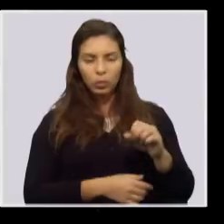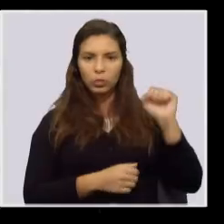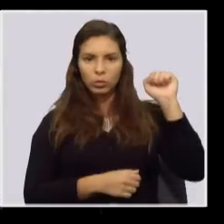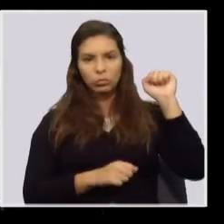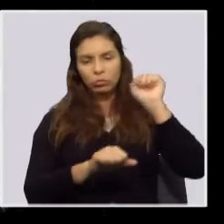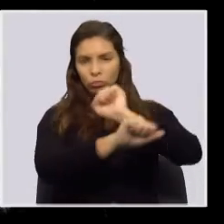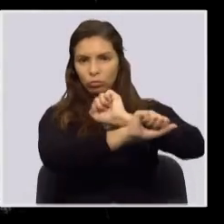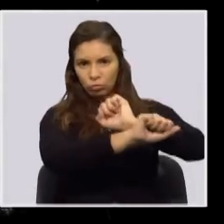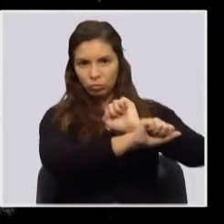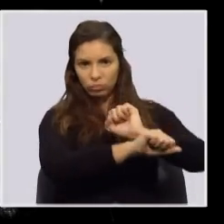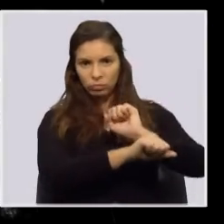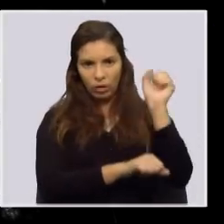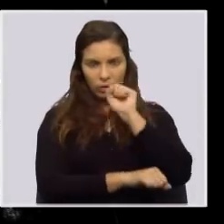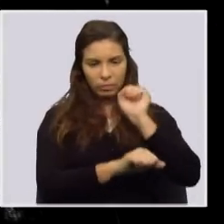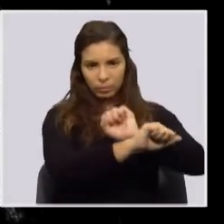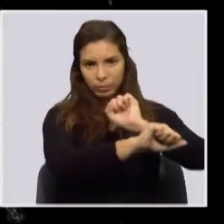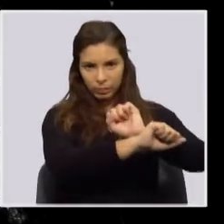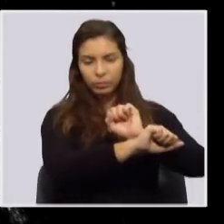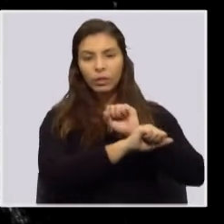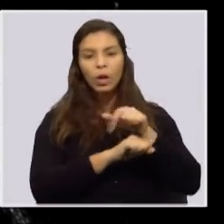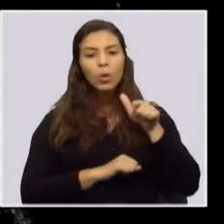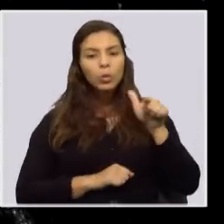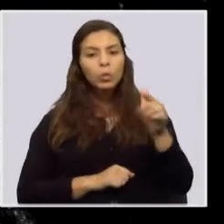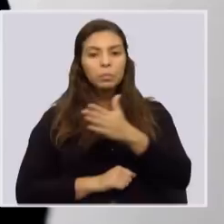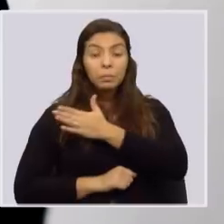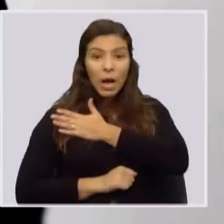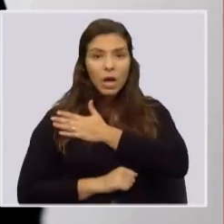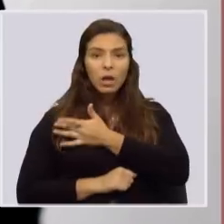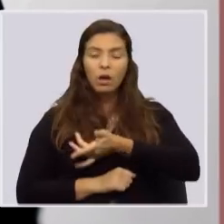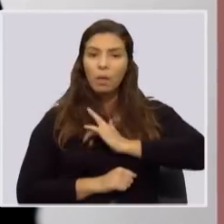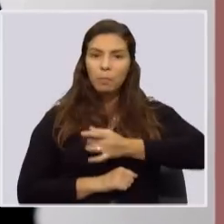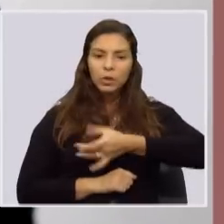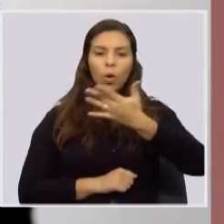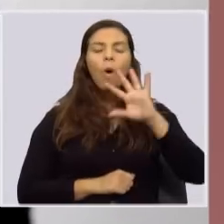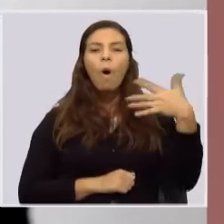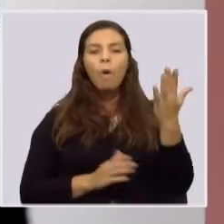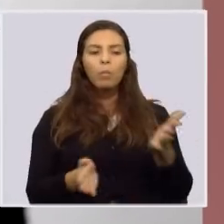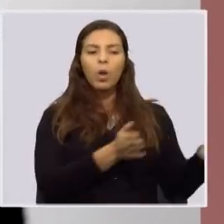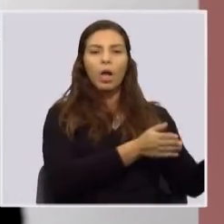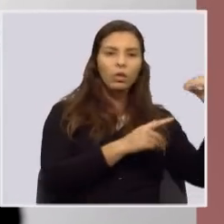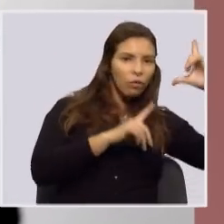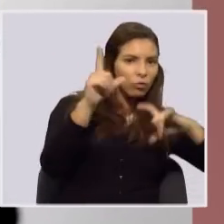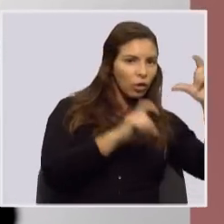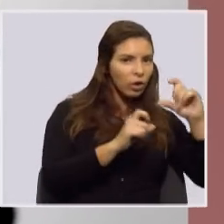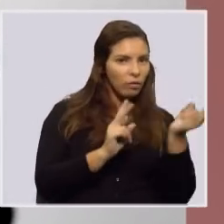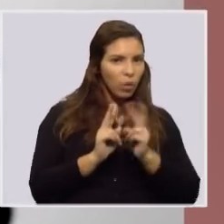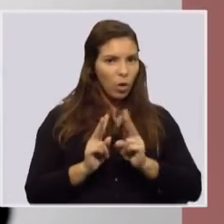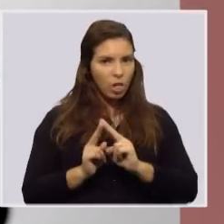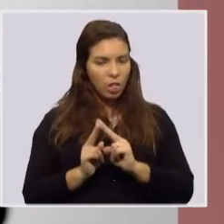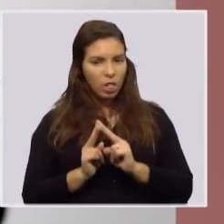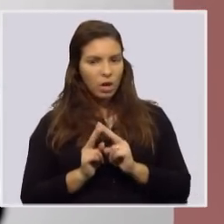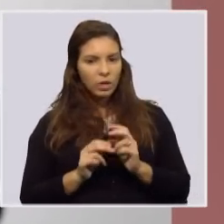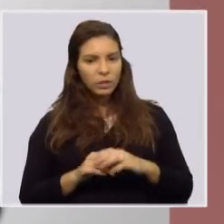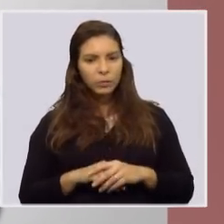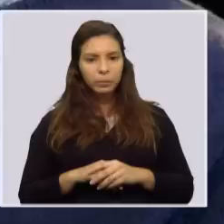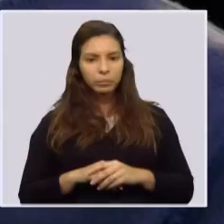Pontapés. Tu aqui eras um fotógrafo ou eras um apaixonado pelos chutos neste dia?